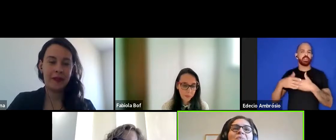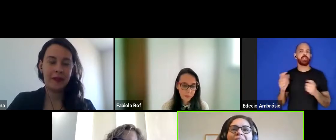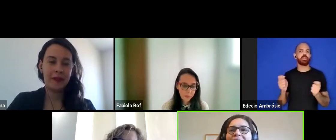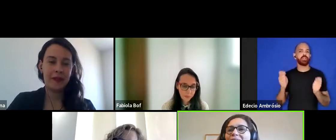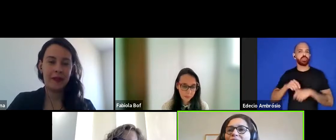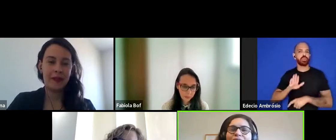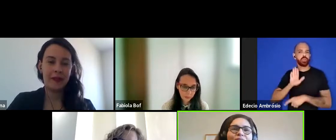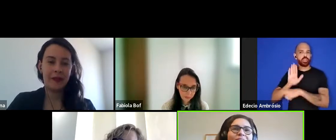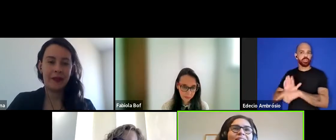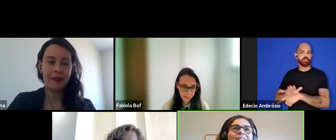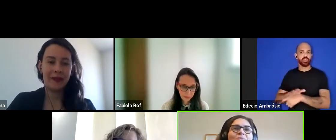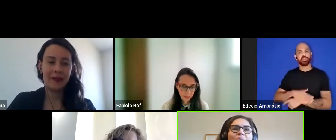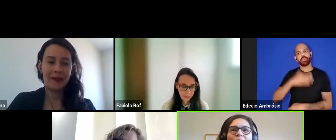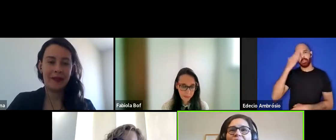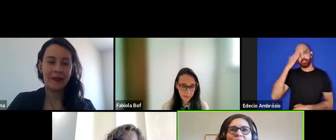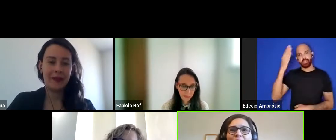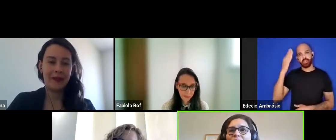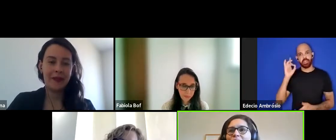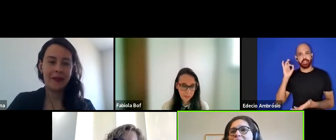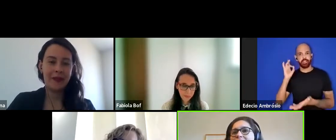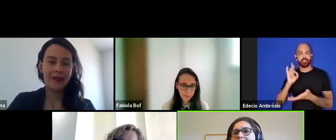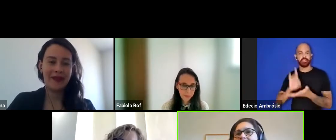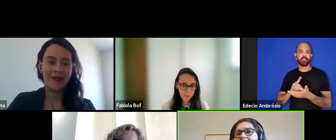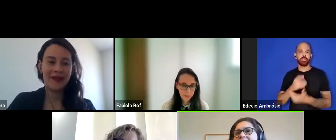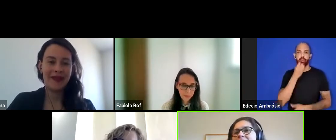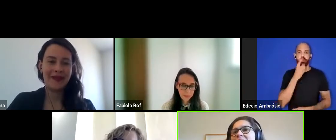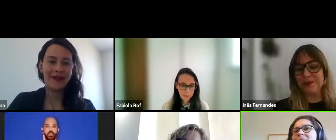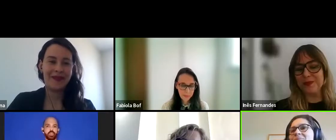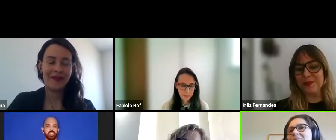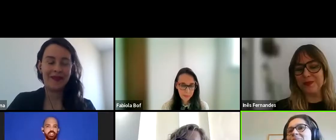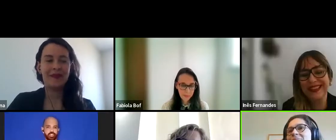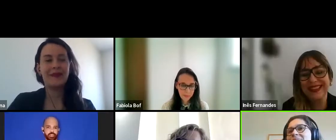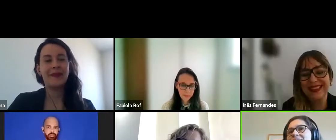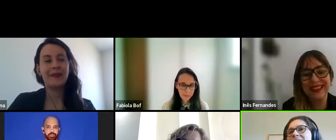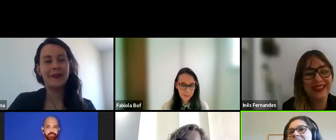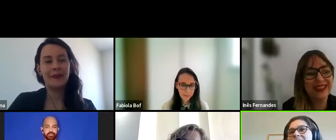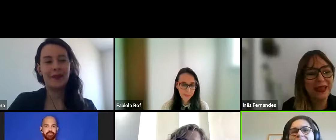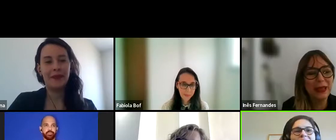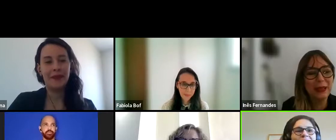contribuir. Então, obrigada a vocês, um bom dia a todos.